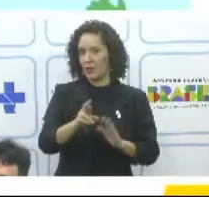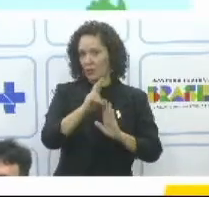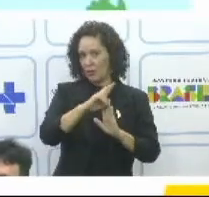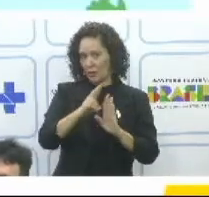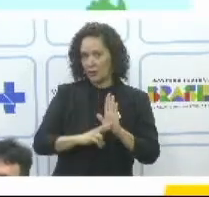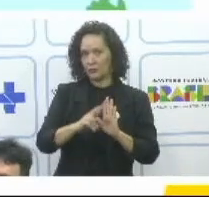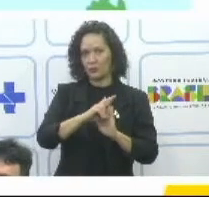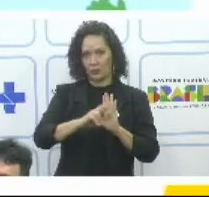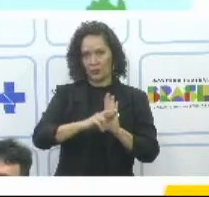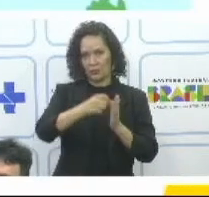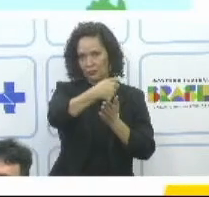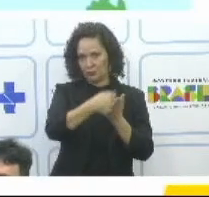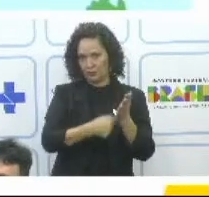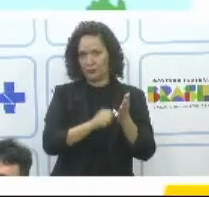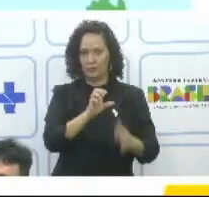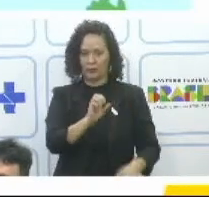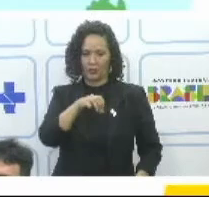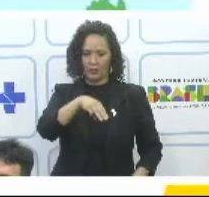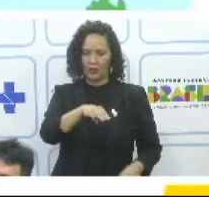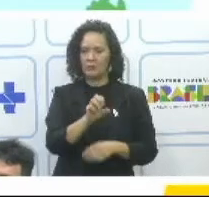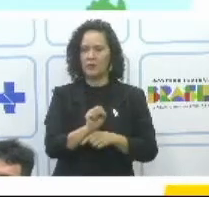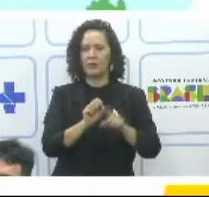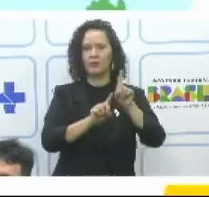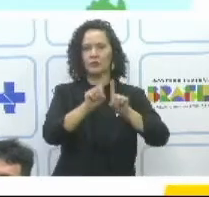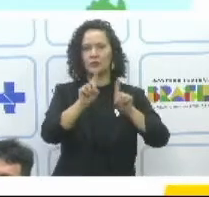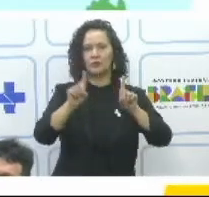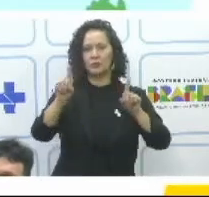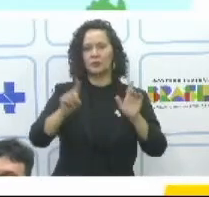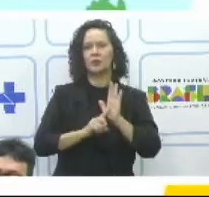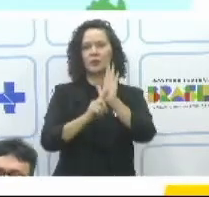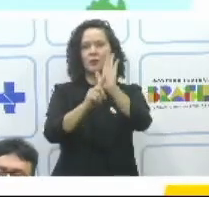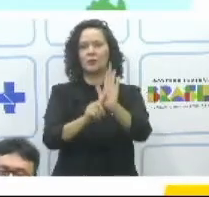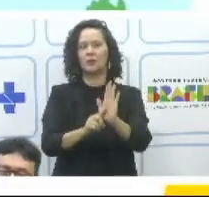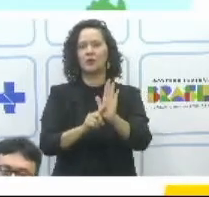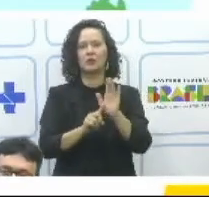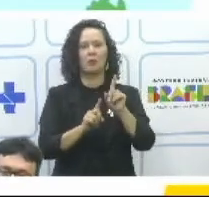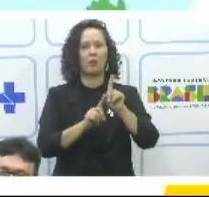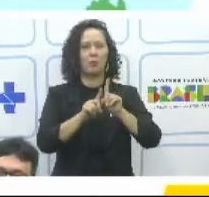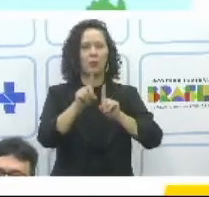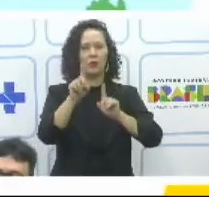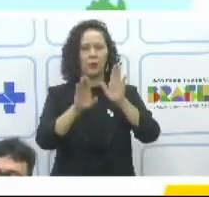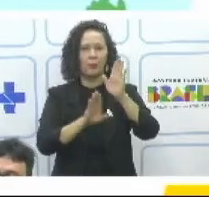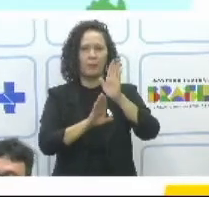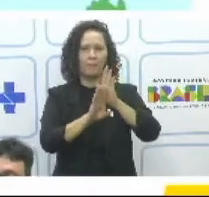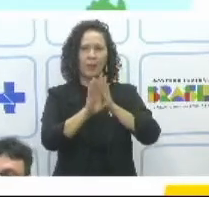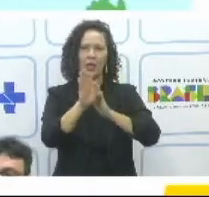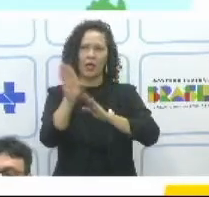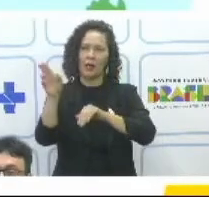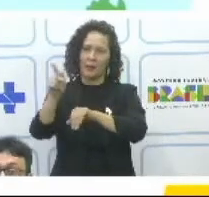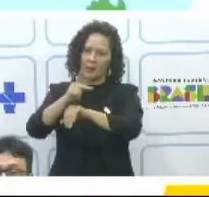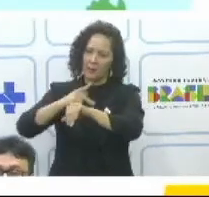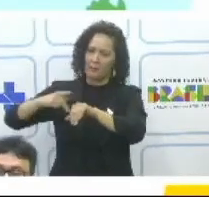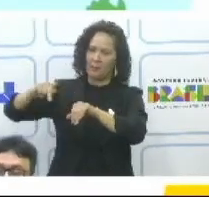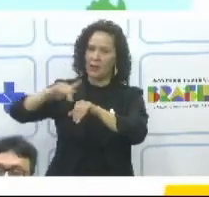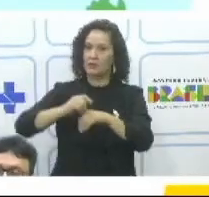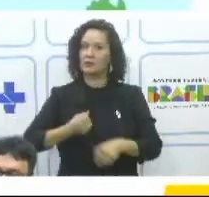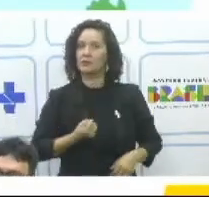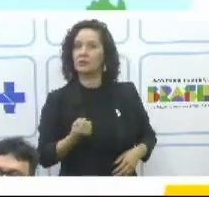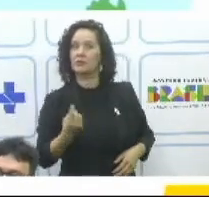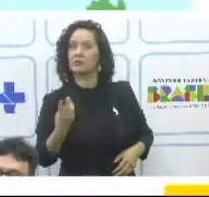relatório da OMS, né, que traz, né, o crescimento do número de países que têm